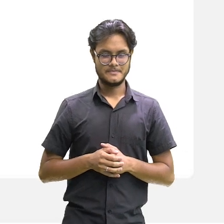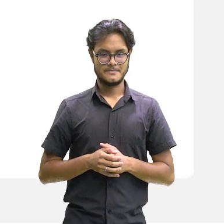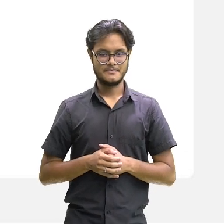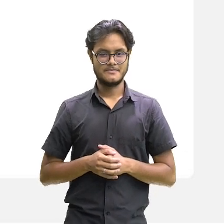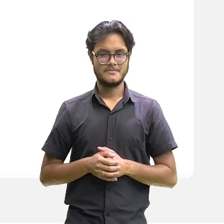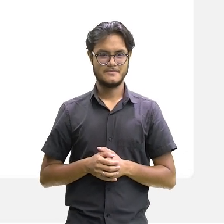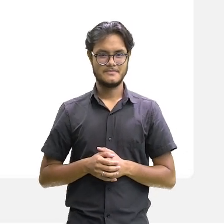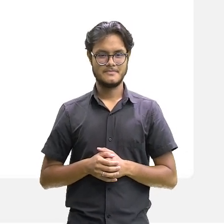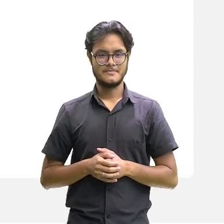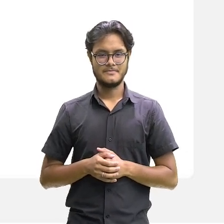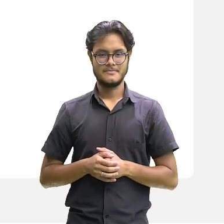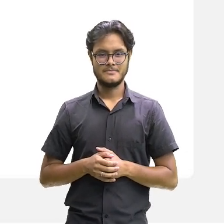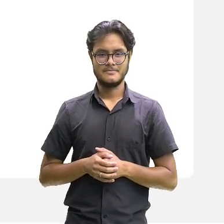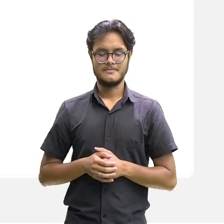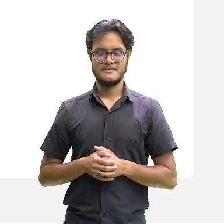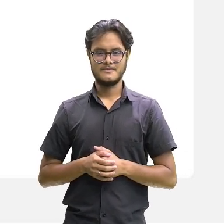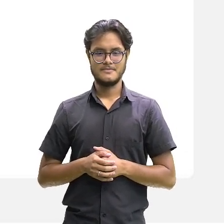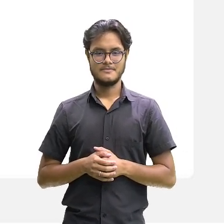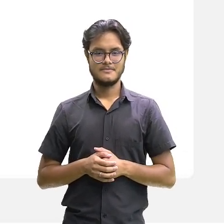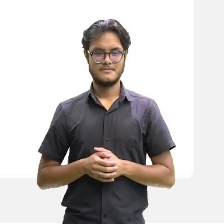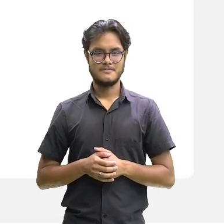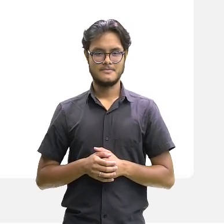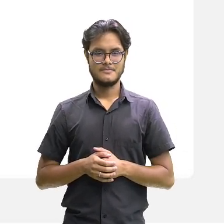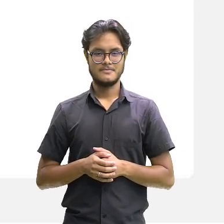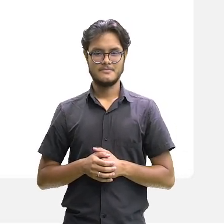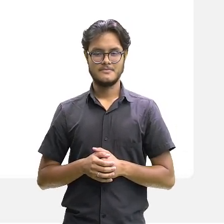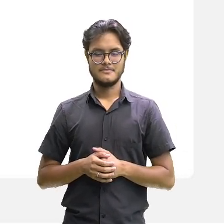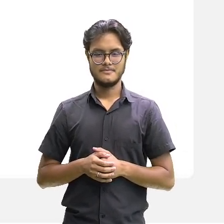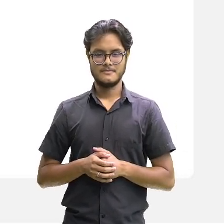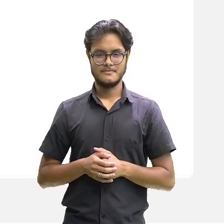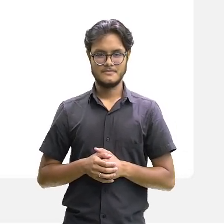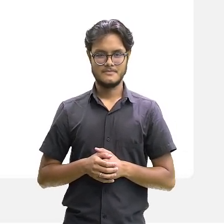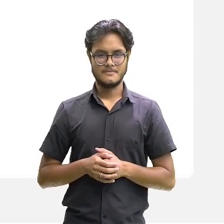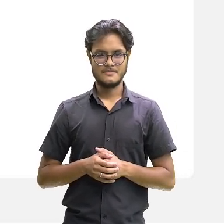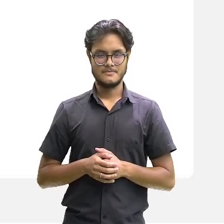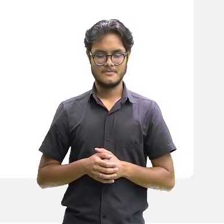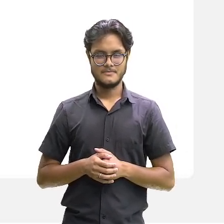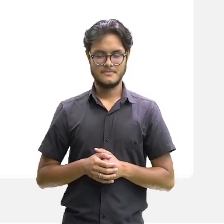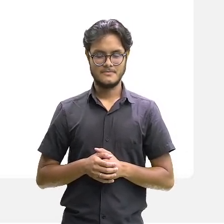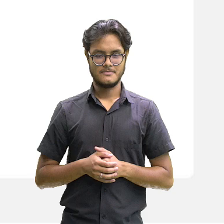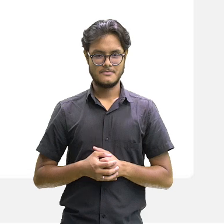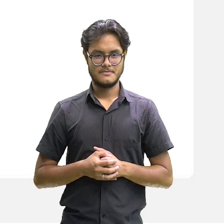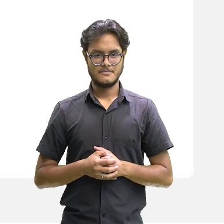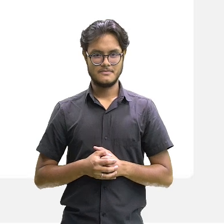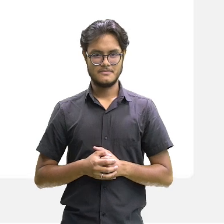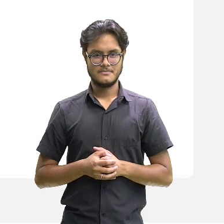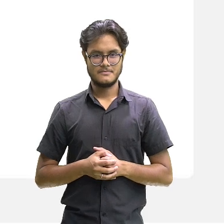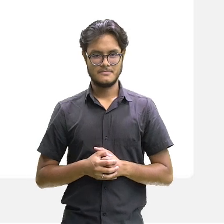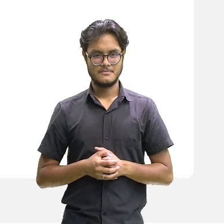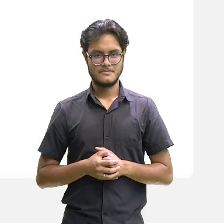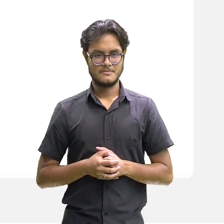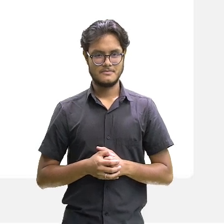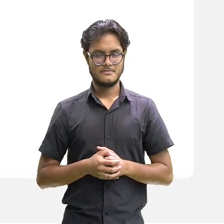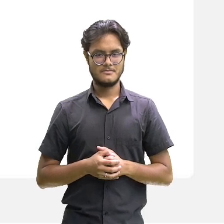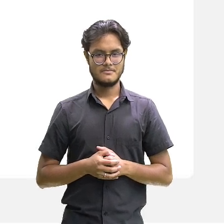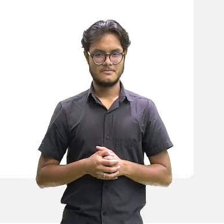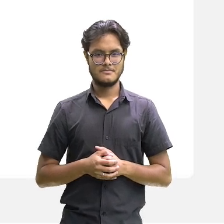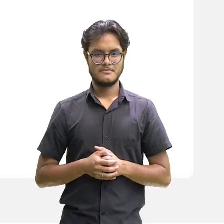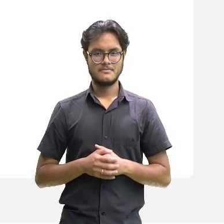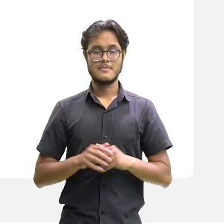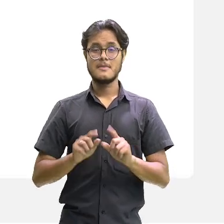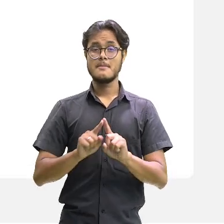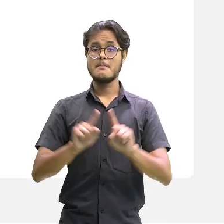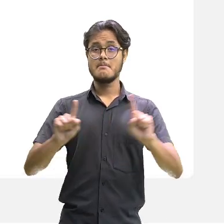as partículas negativas encrustadas nele, beleza? Gente, a limitação do Thomson é que ele não explicava o núcleo